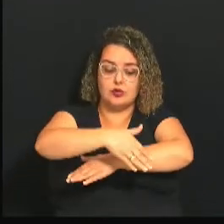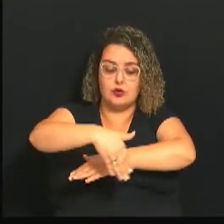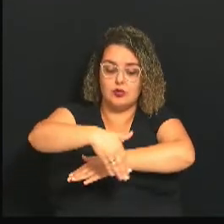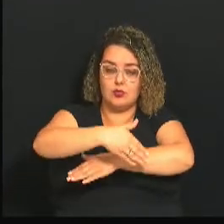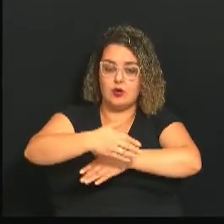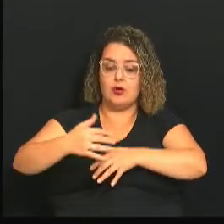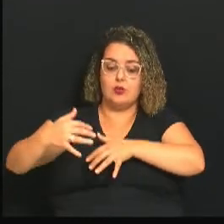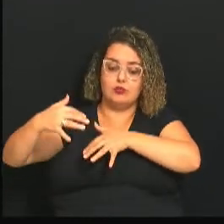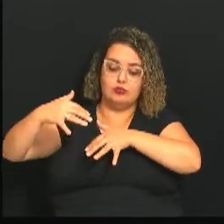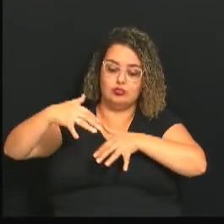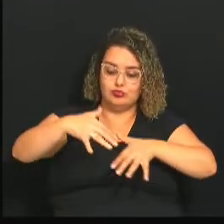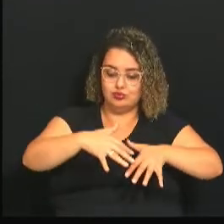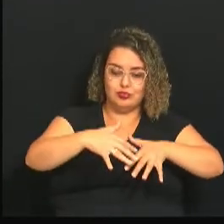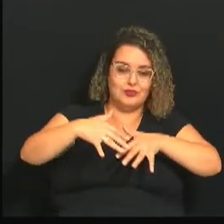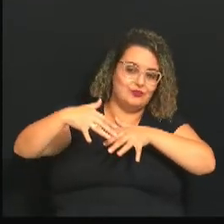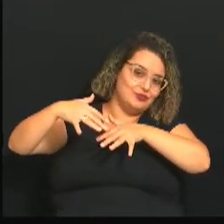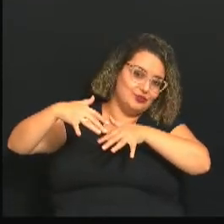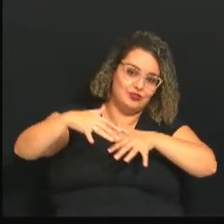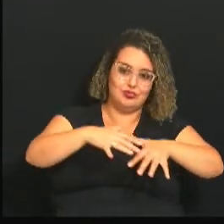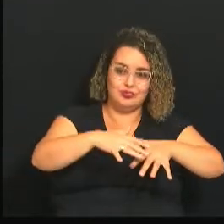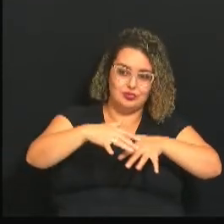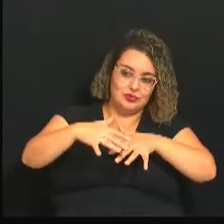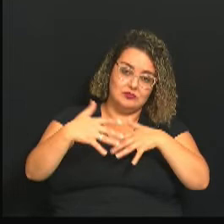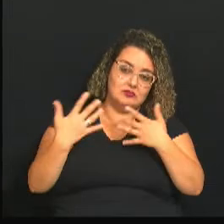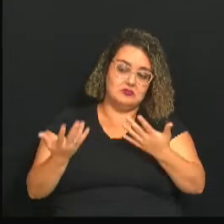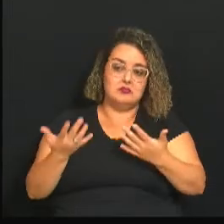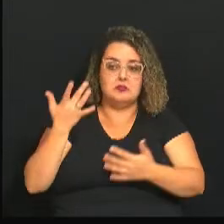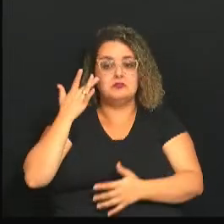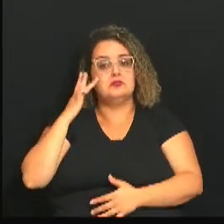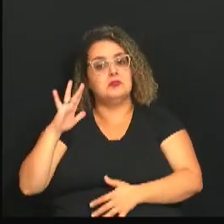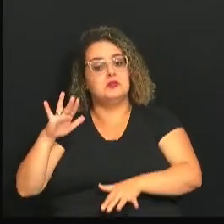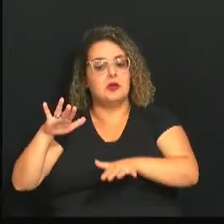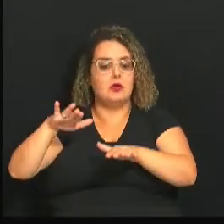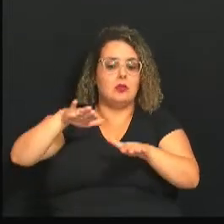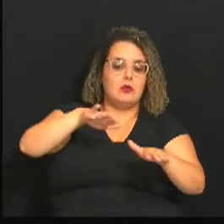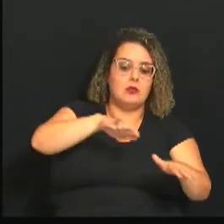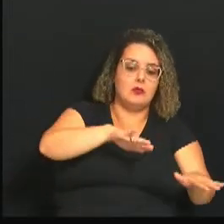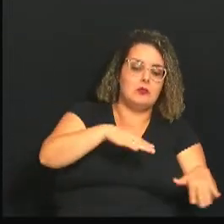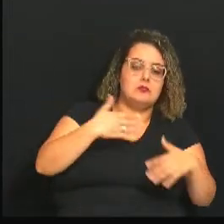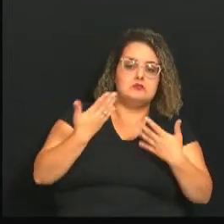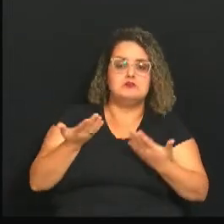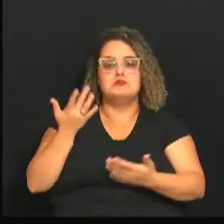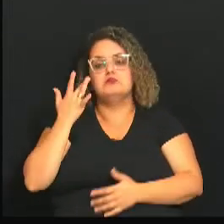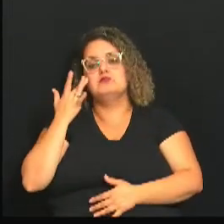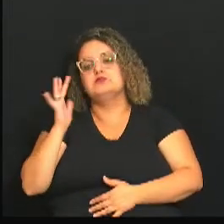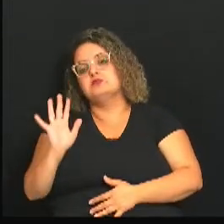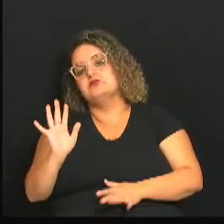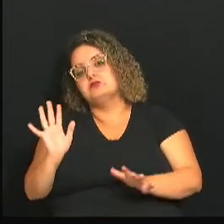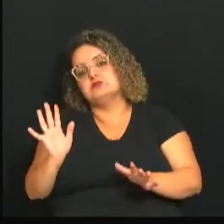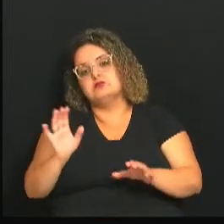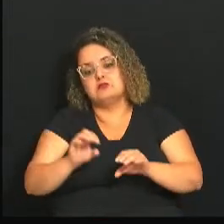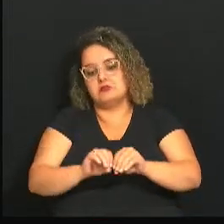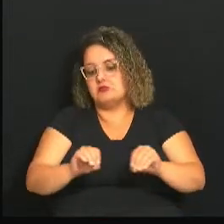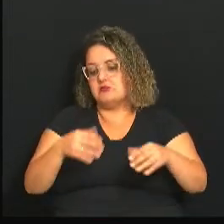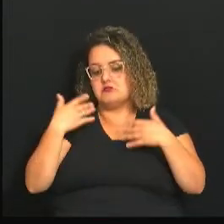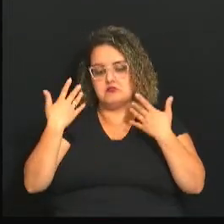dá vazão, não sei exatamente se é o caimento, aí o nível da tubulação ou